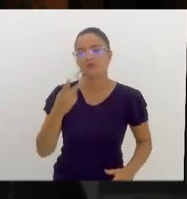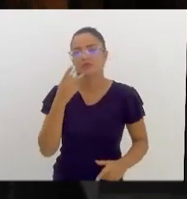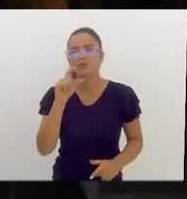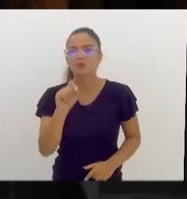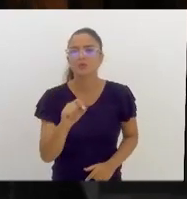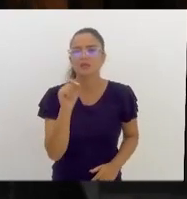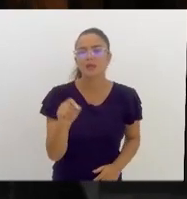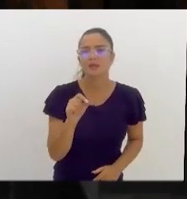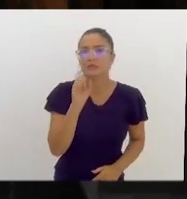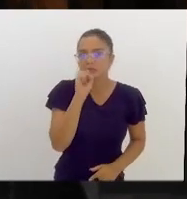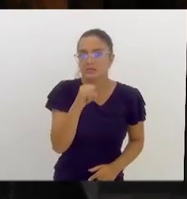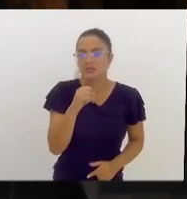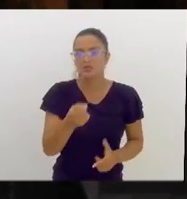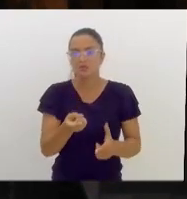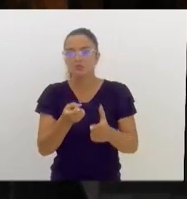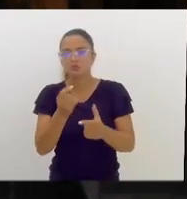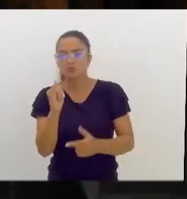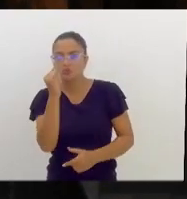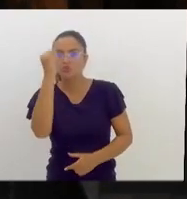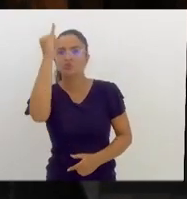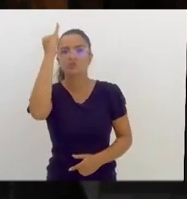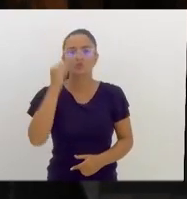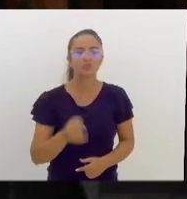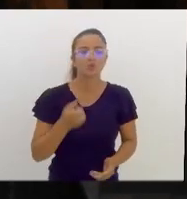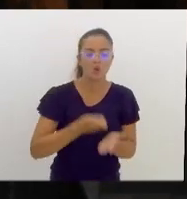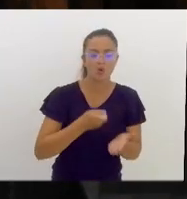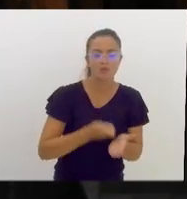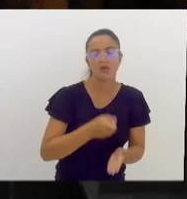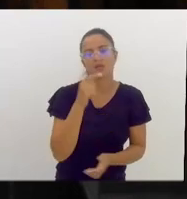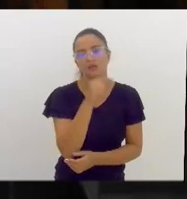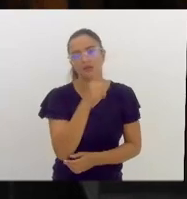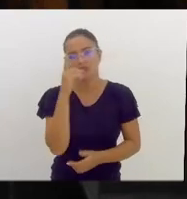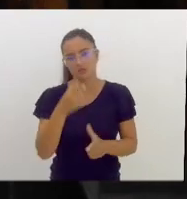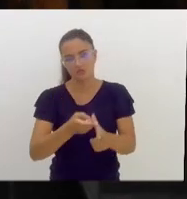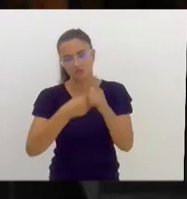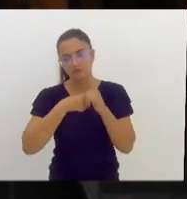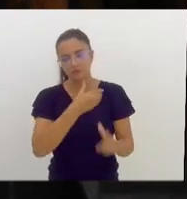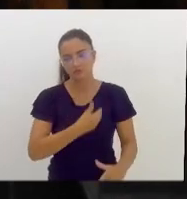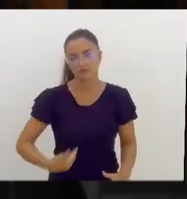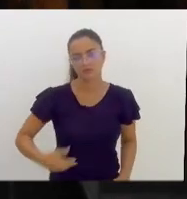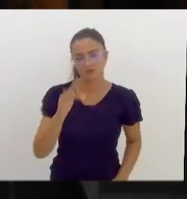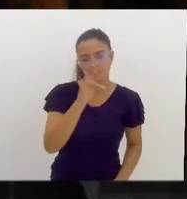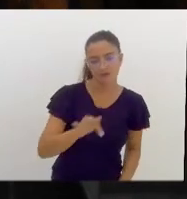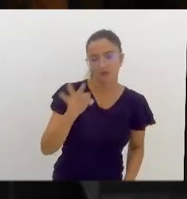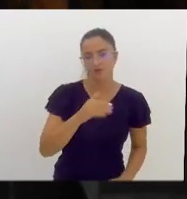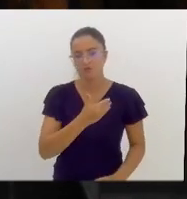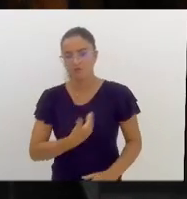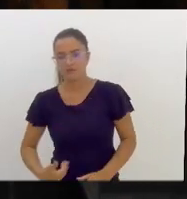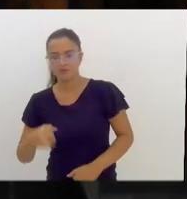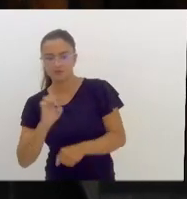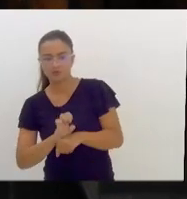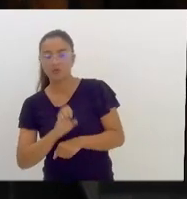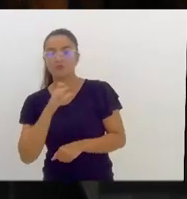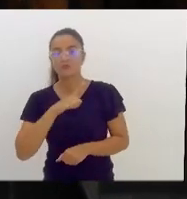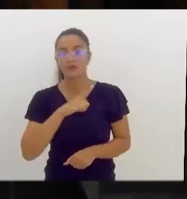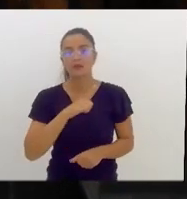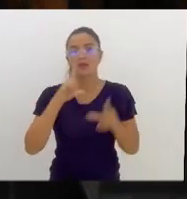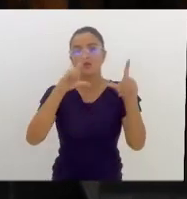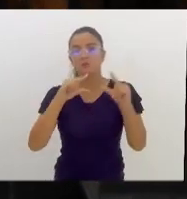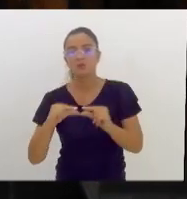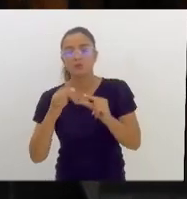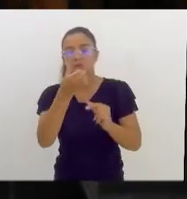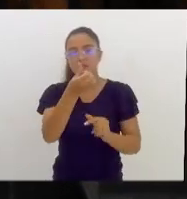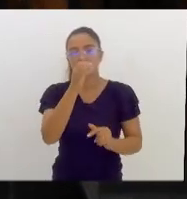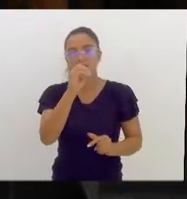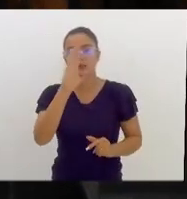cobrados na dívida do governo federal com o governo estadual, a gente teria uma redução de cerca de 60 bilhões na dívida